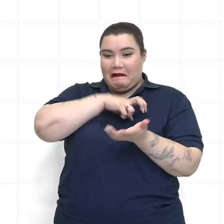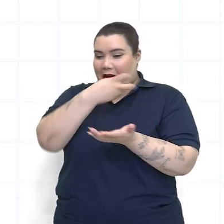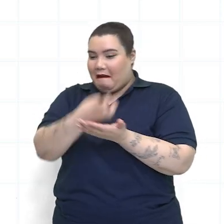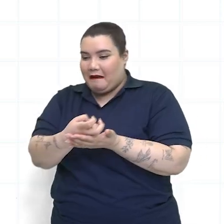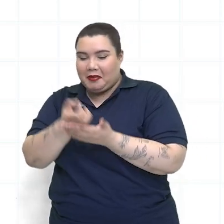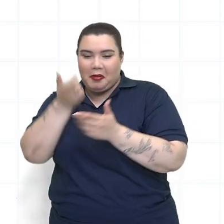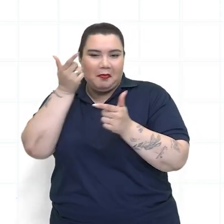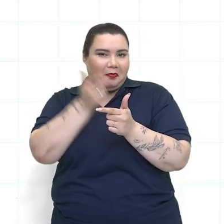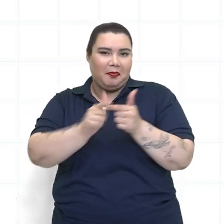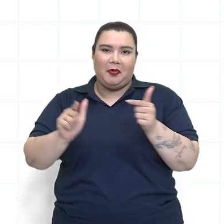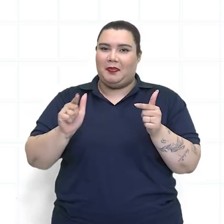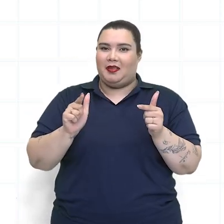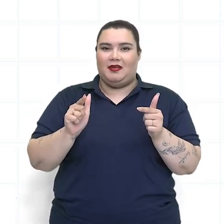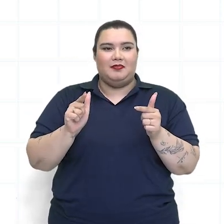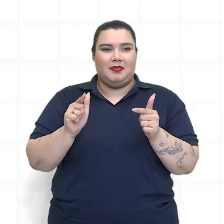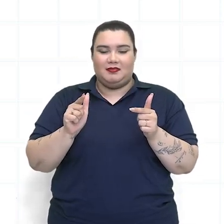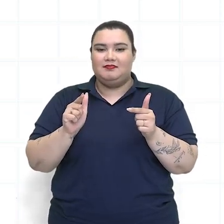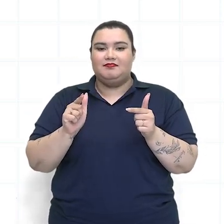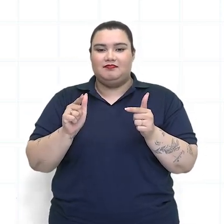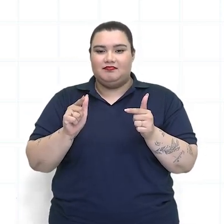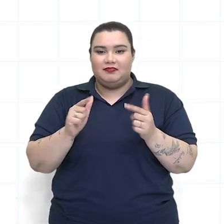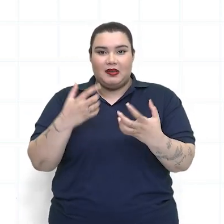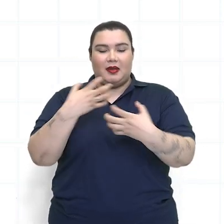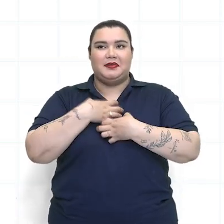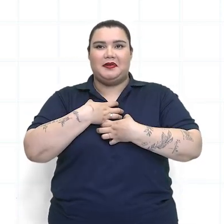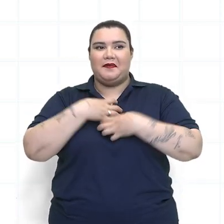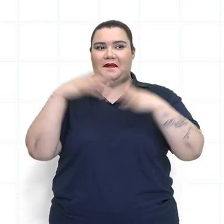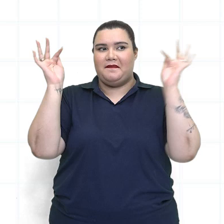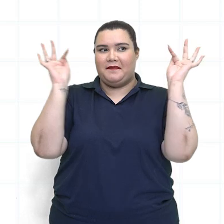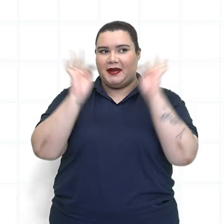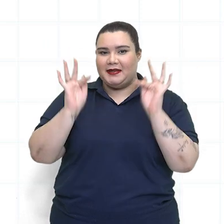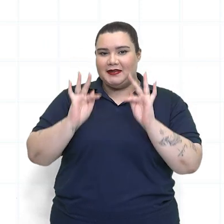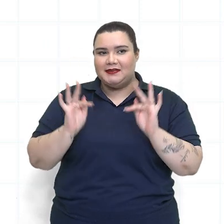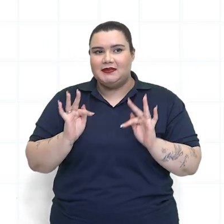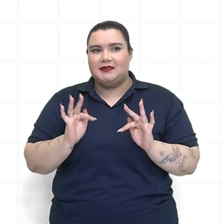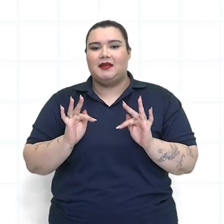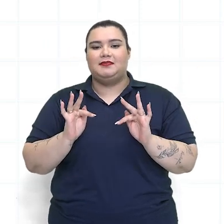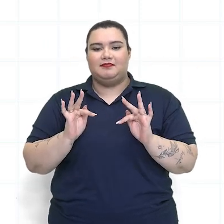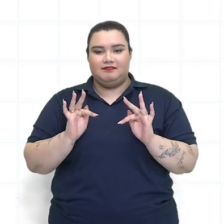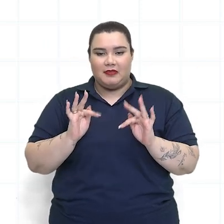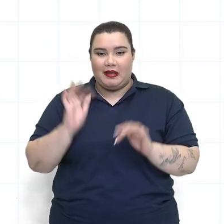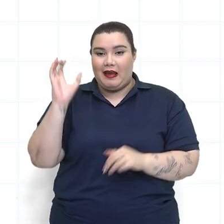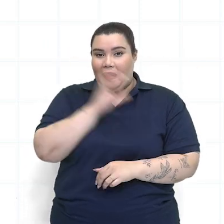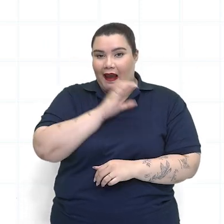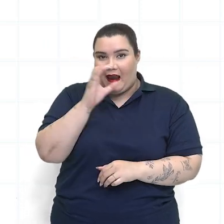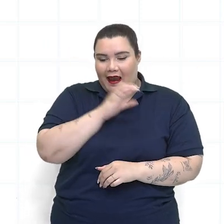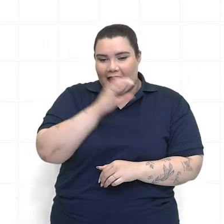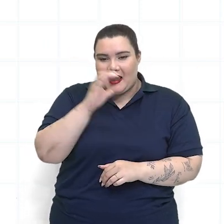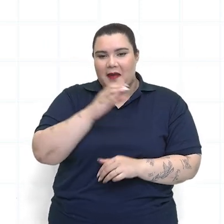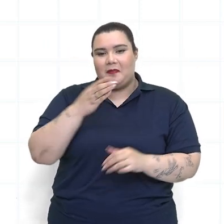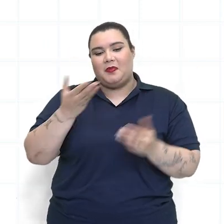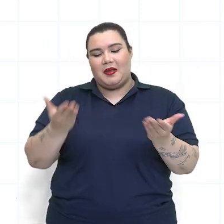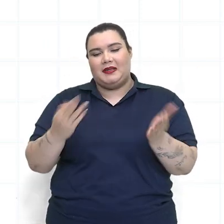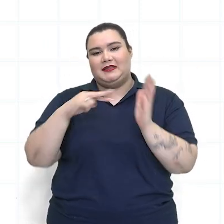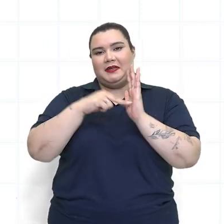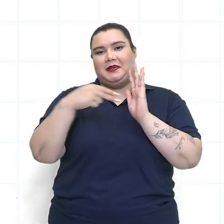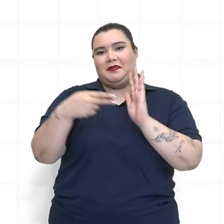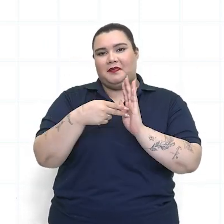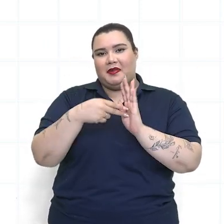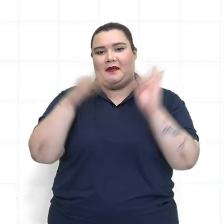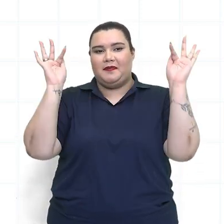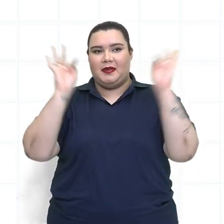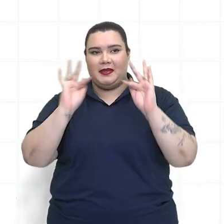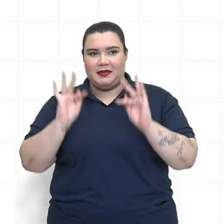o nariz. Que grande felicidade! Ser veloz é ser